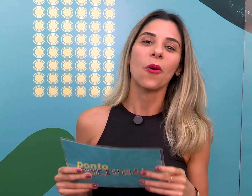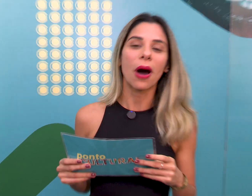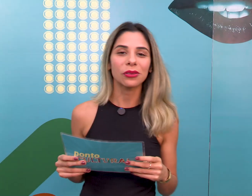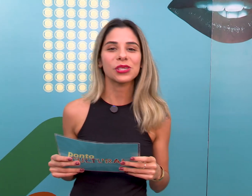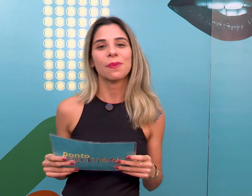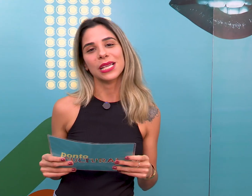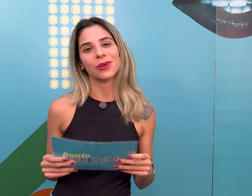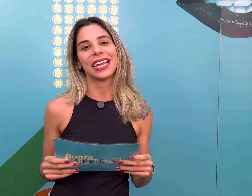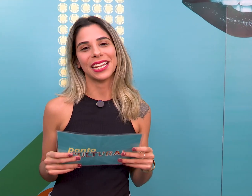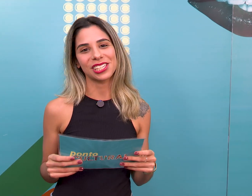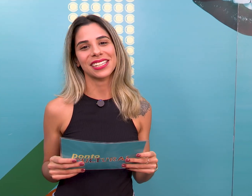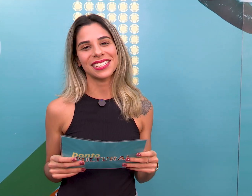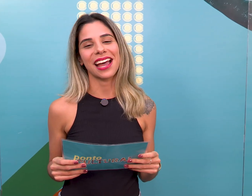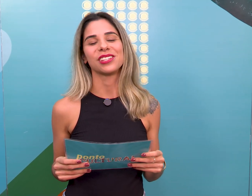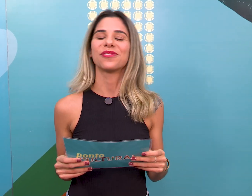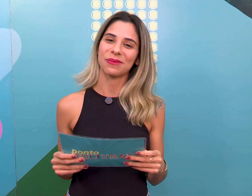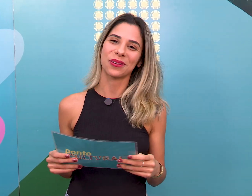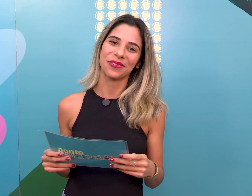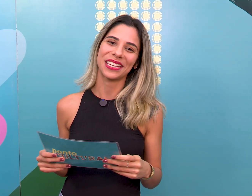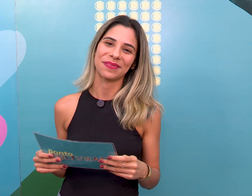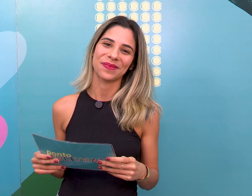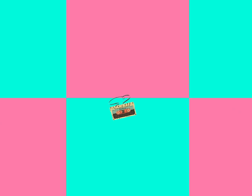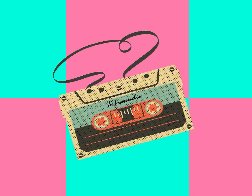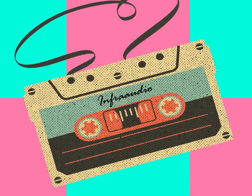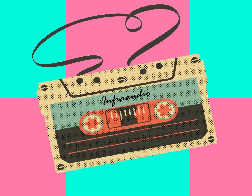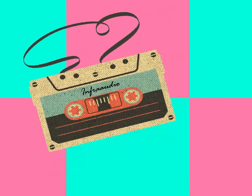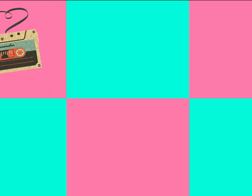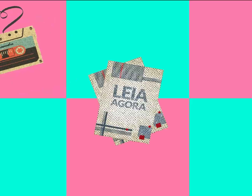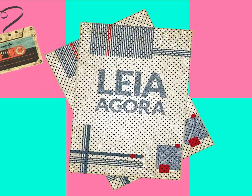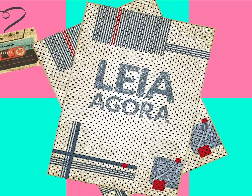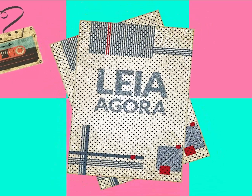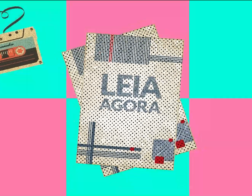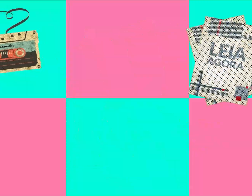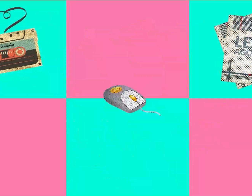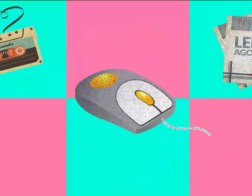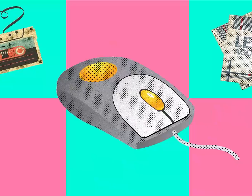imperdível: o Alto de Páscoa da Igreja da Cidade. Vamos conferir.